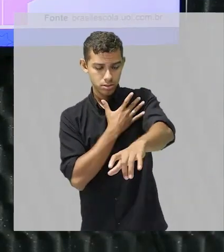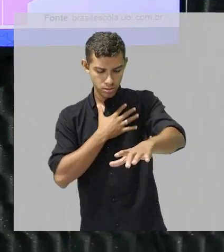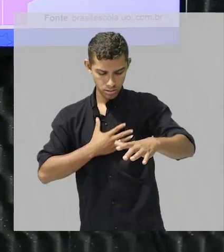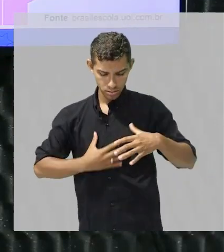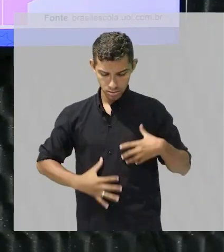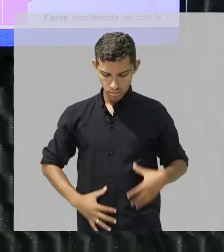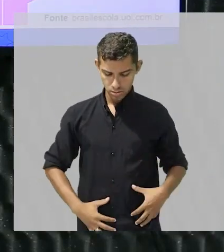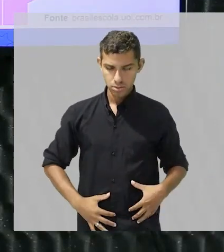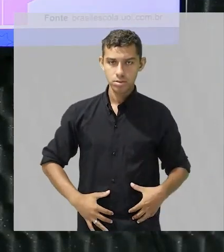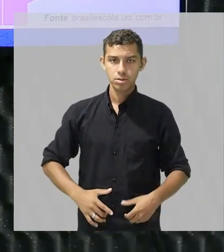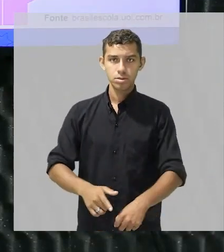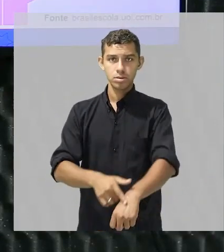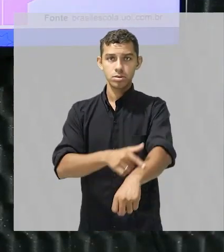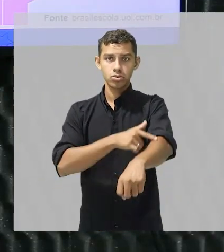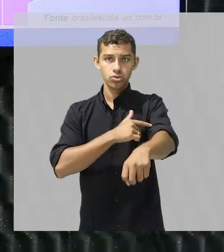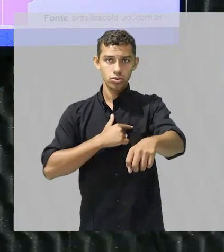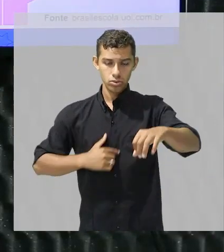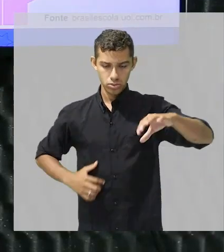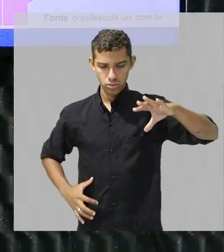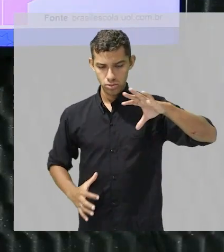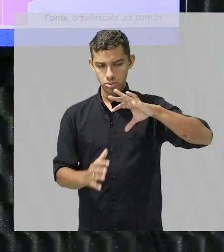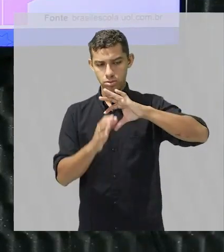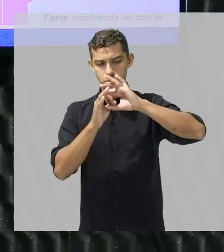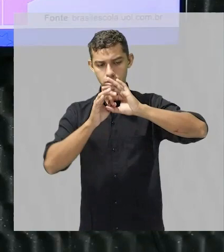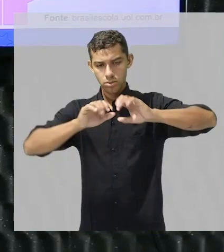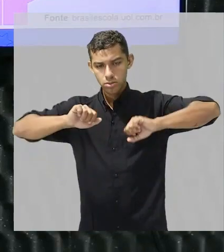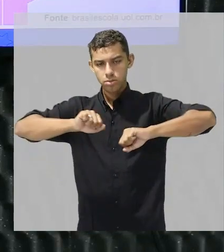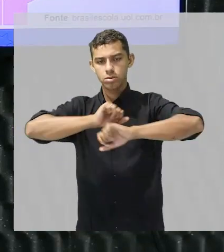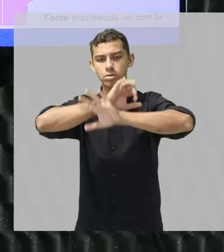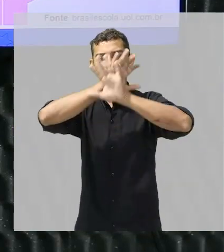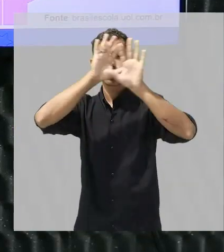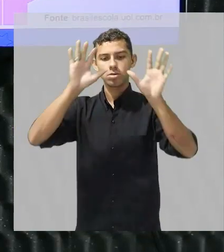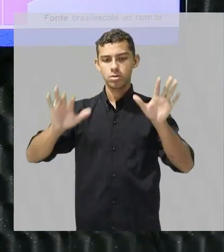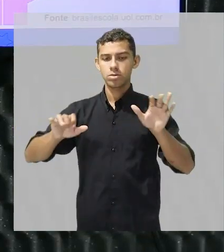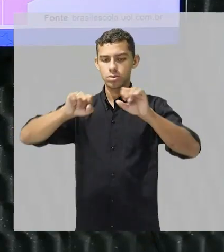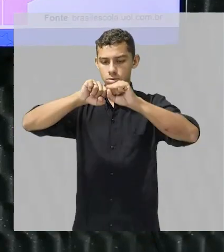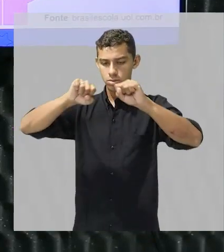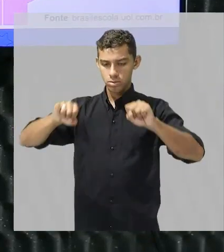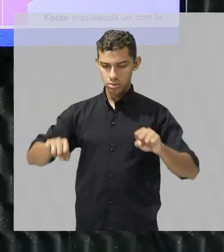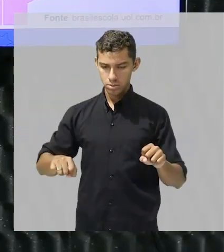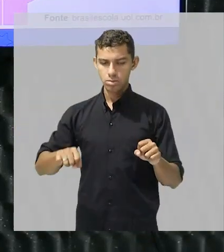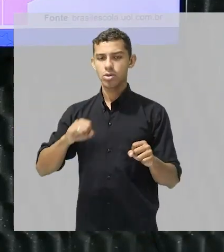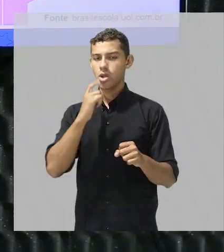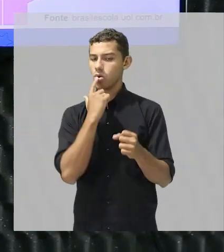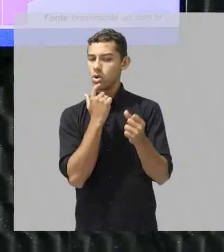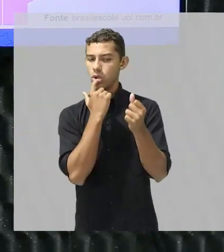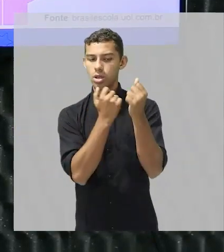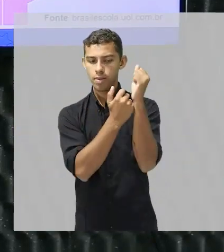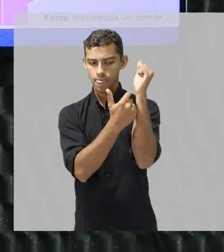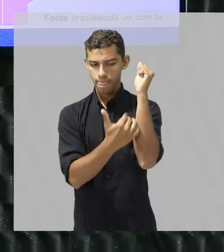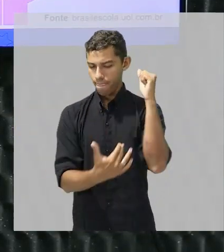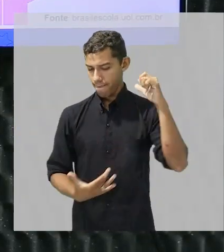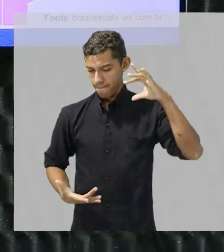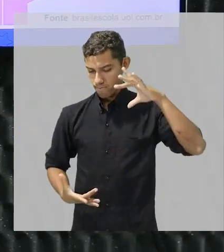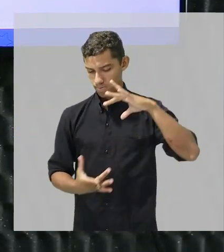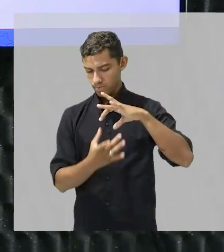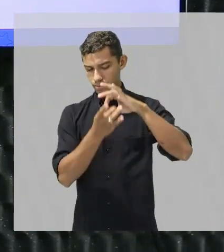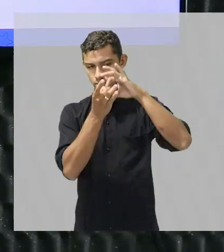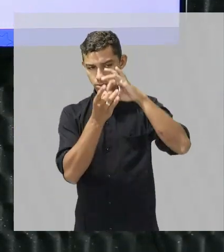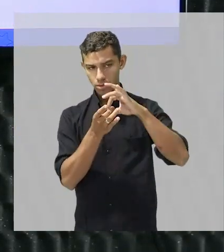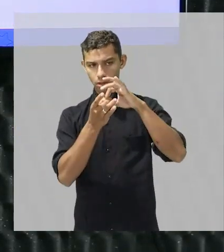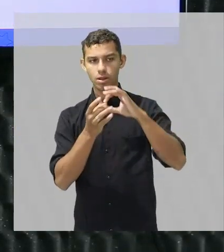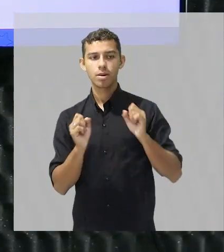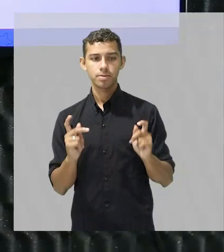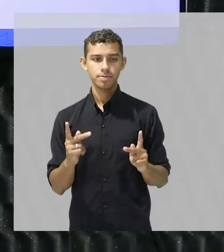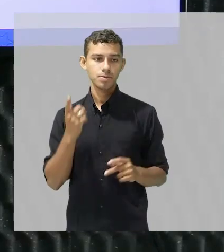existe uma interligação tão clara quanto a do sistema sanguíneo para poder a gente ver que elas têm relação entre si,